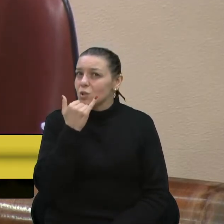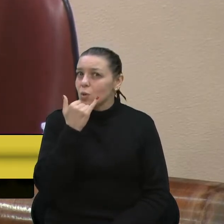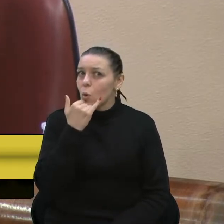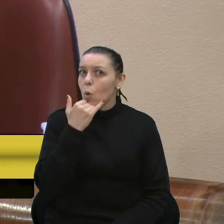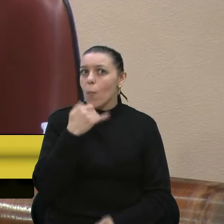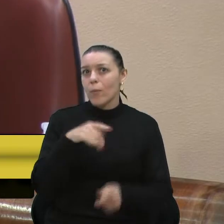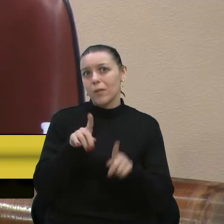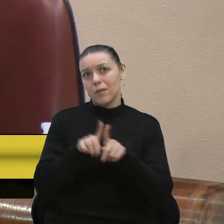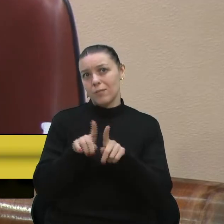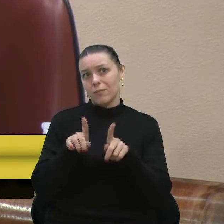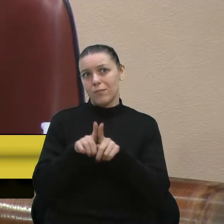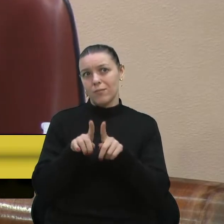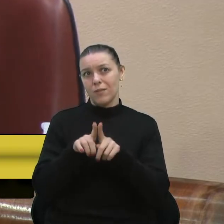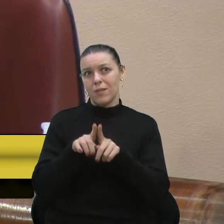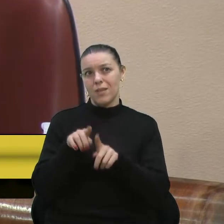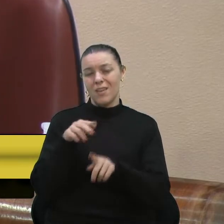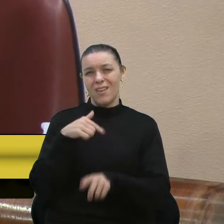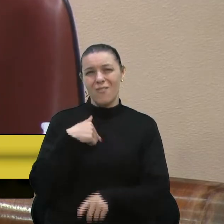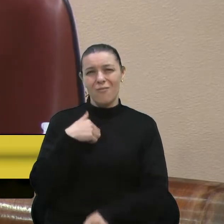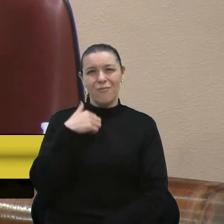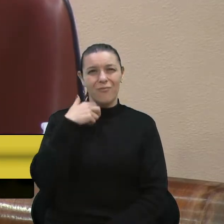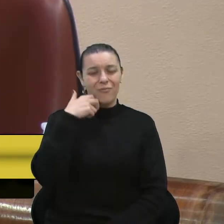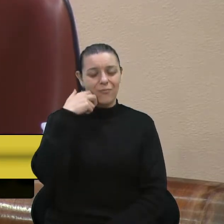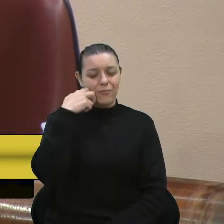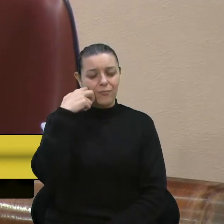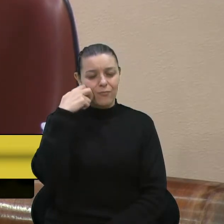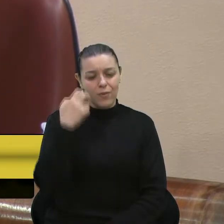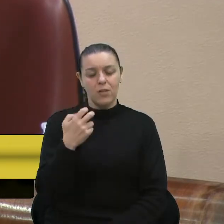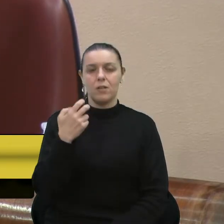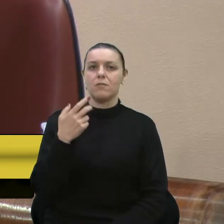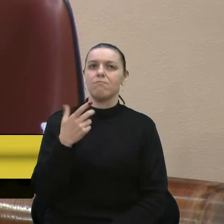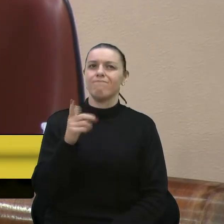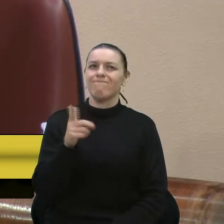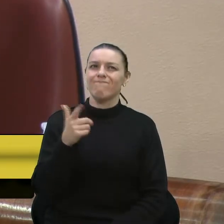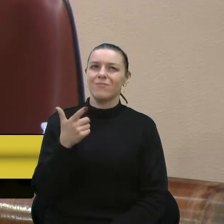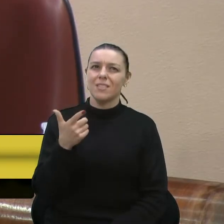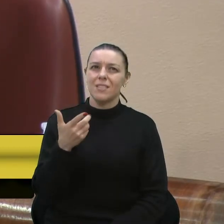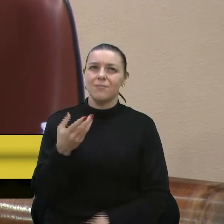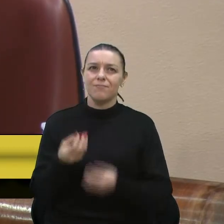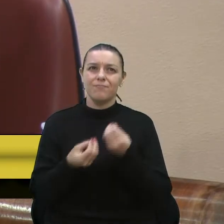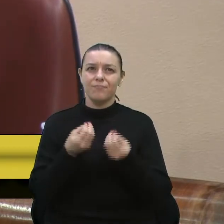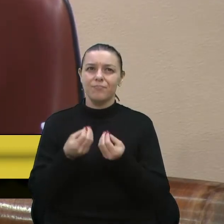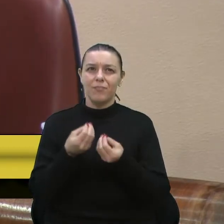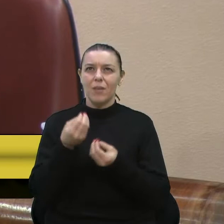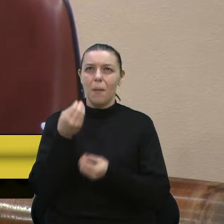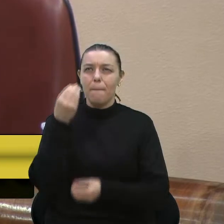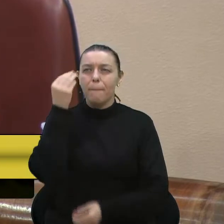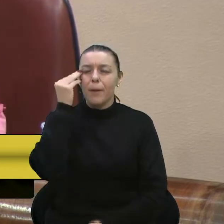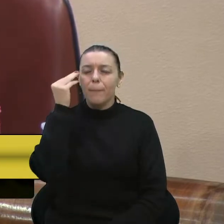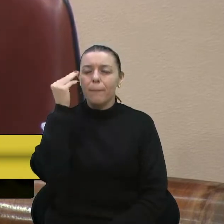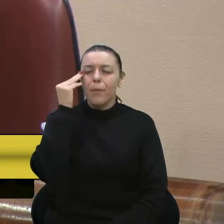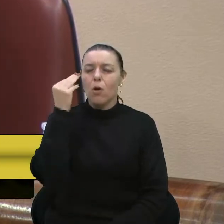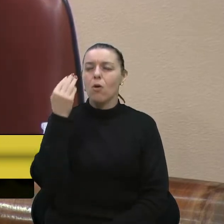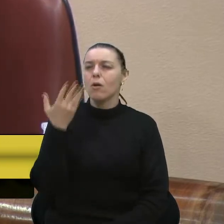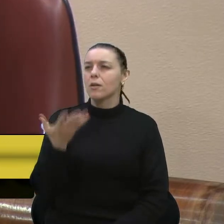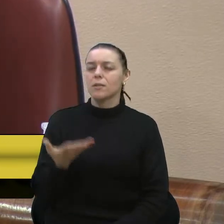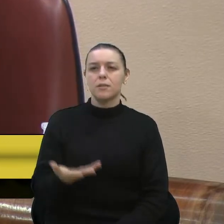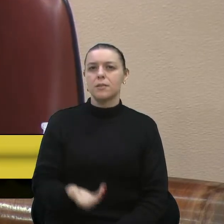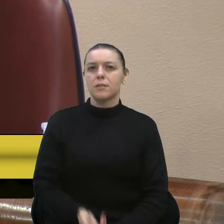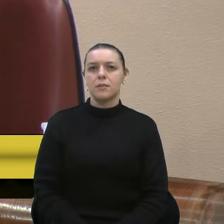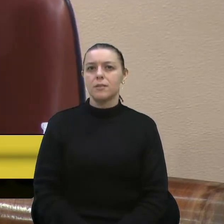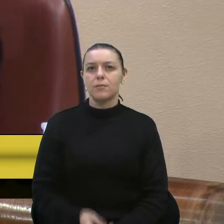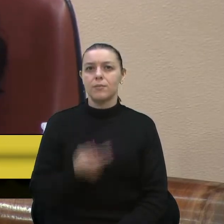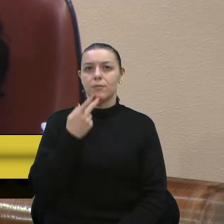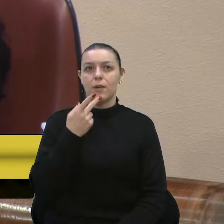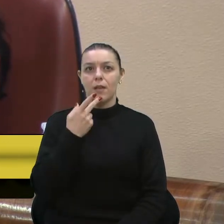porque eu me sinto envergonhada de não ter a memória inacreditável dele para dizer